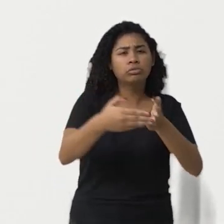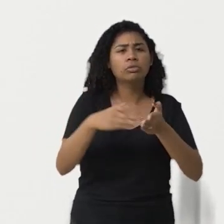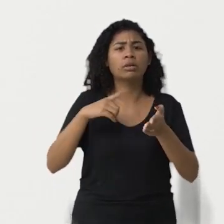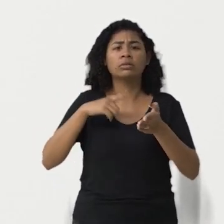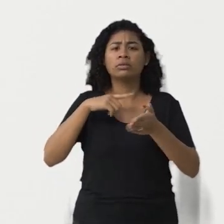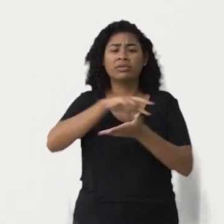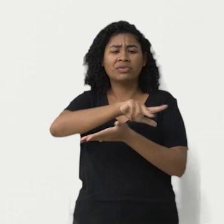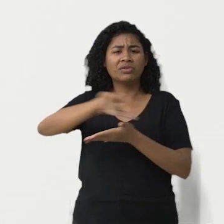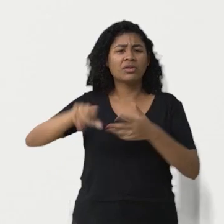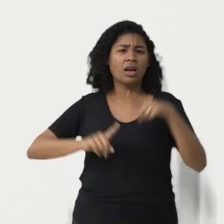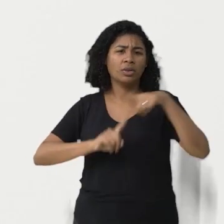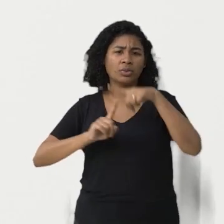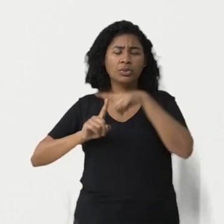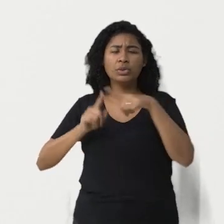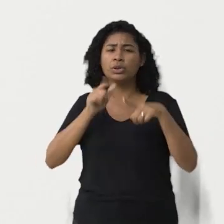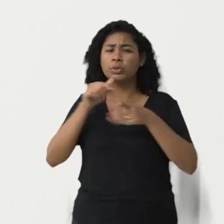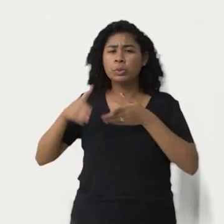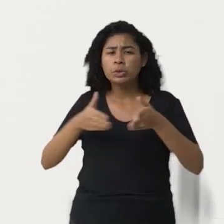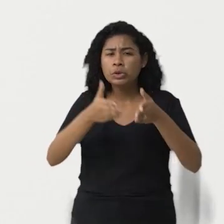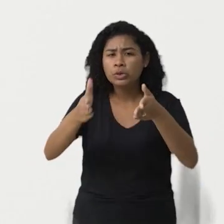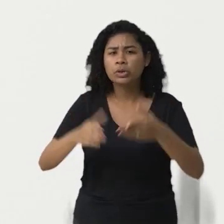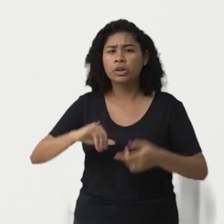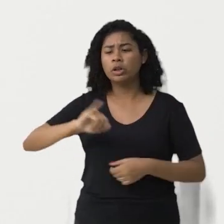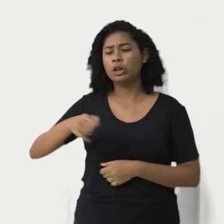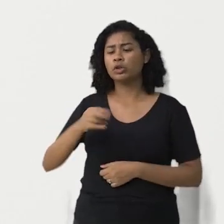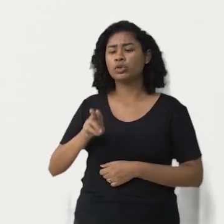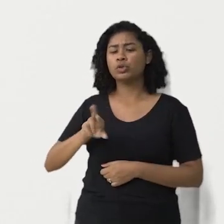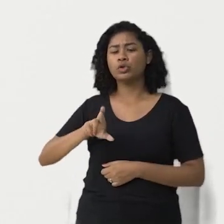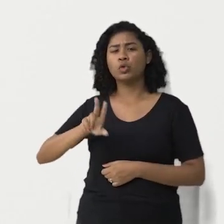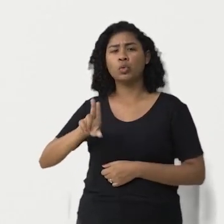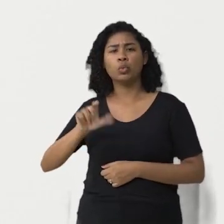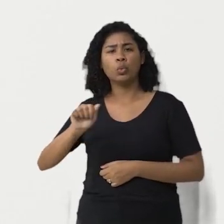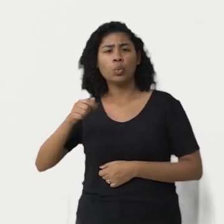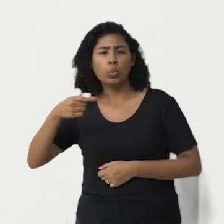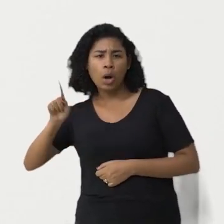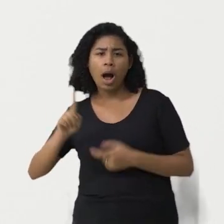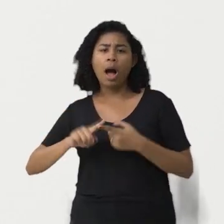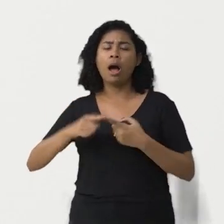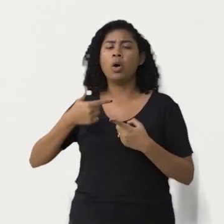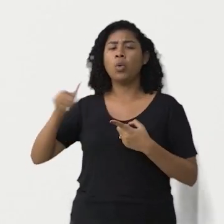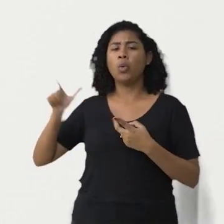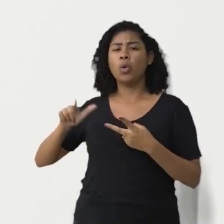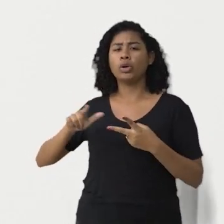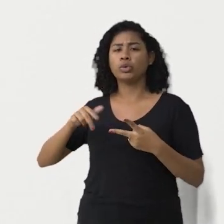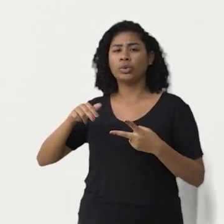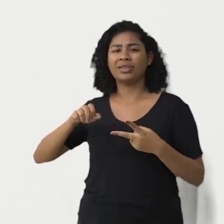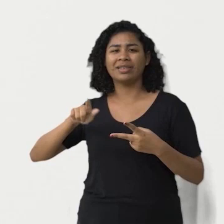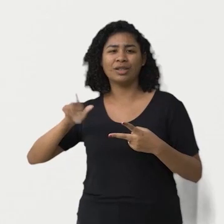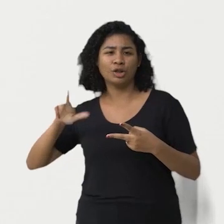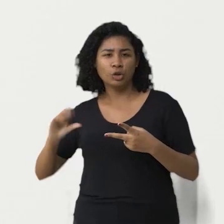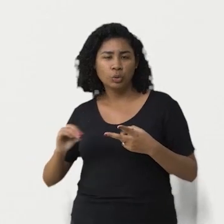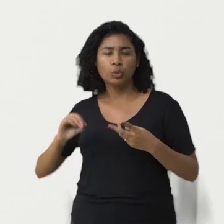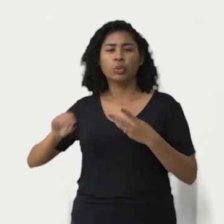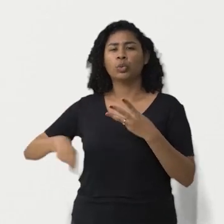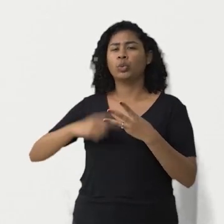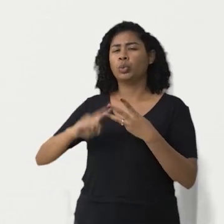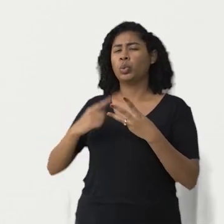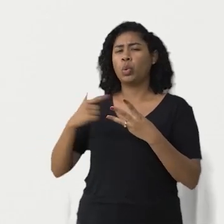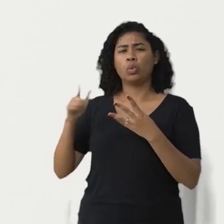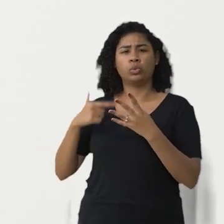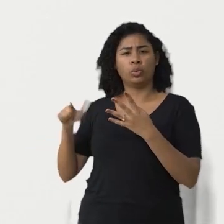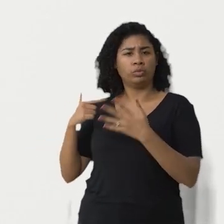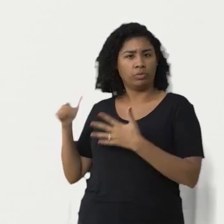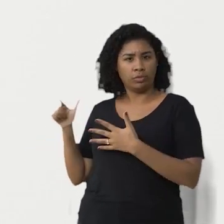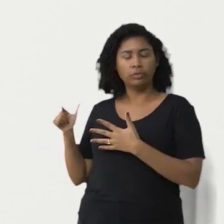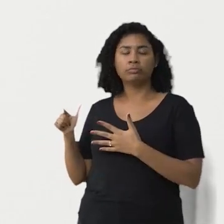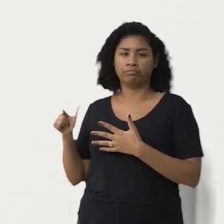Rio Purus, Rio Madeira, né? É o Rio Negro, temos vários rios que formam a grande bacia amazônica,